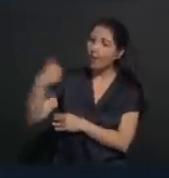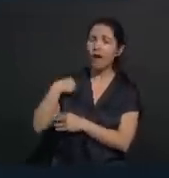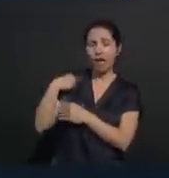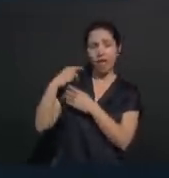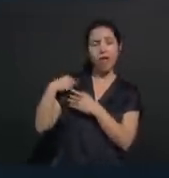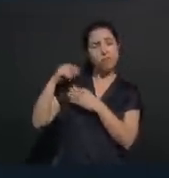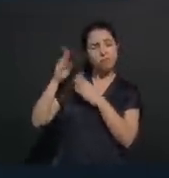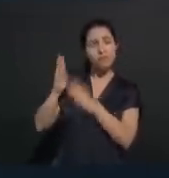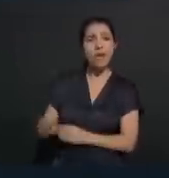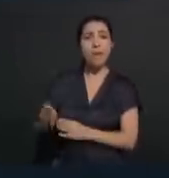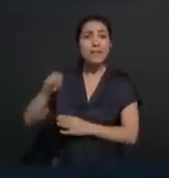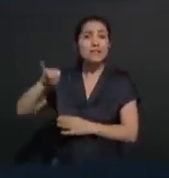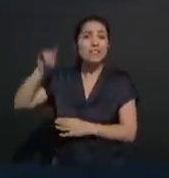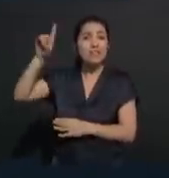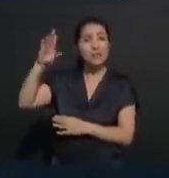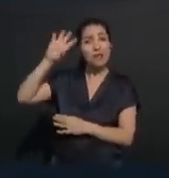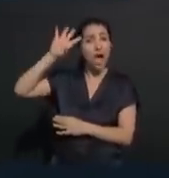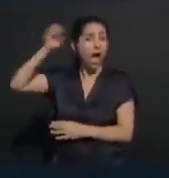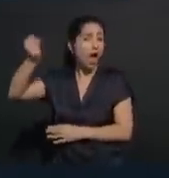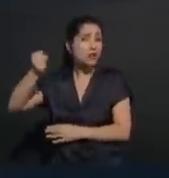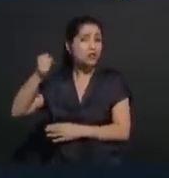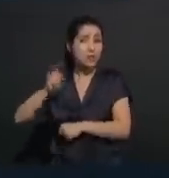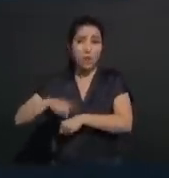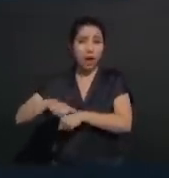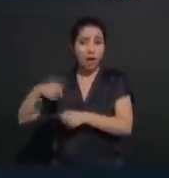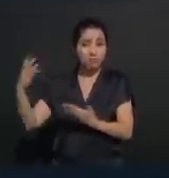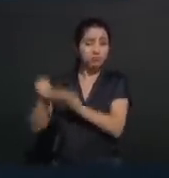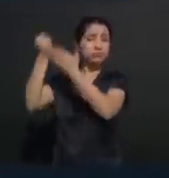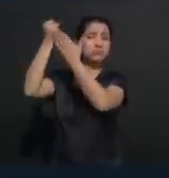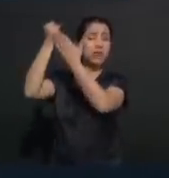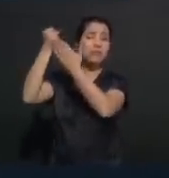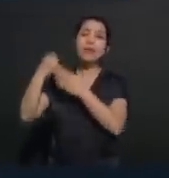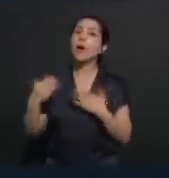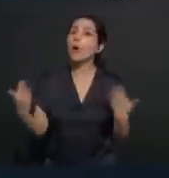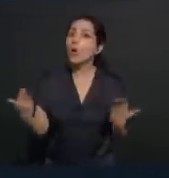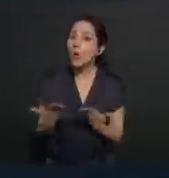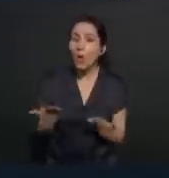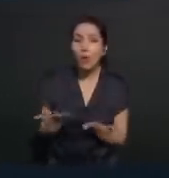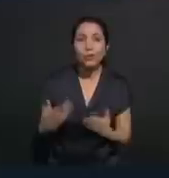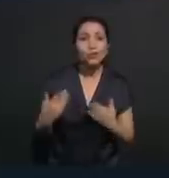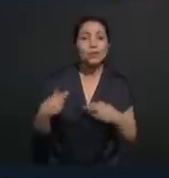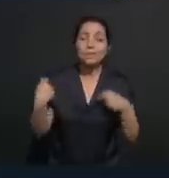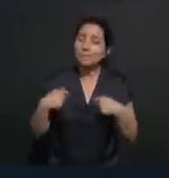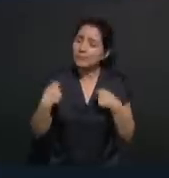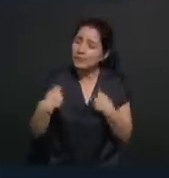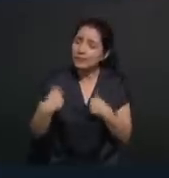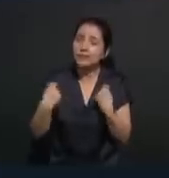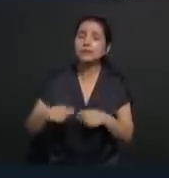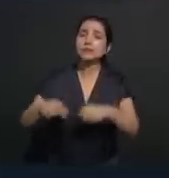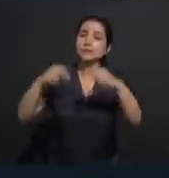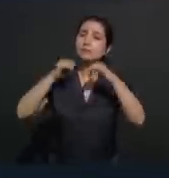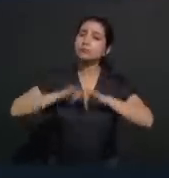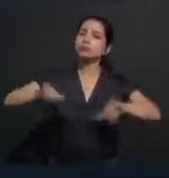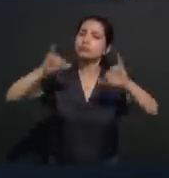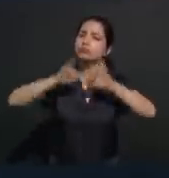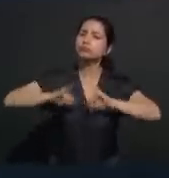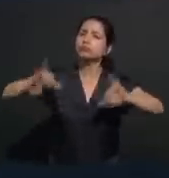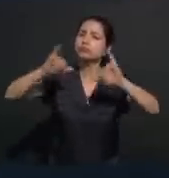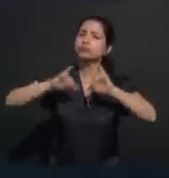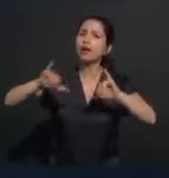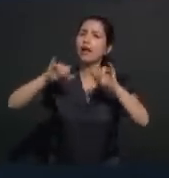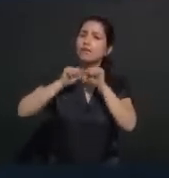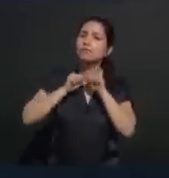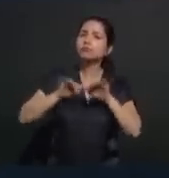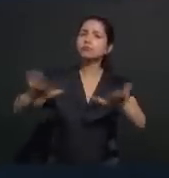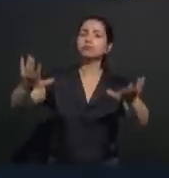tempo passou, ele me leva. Mas hoje eu não posso fugir. Eu tenho que fazer o que ele plantou dentro de